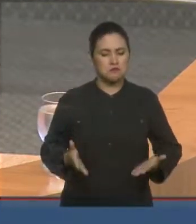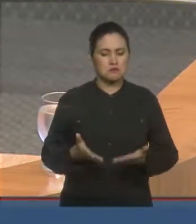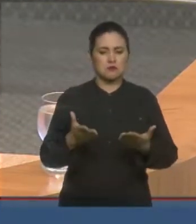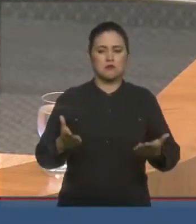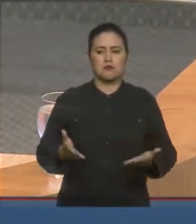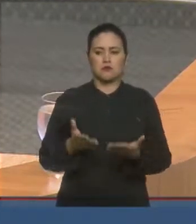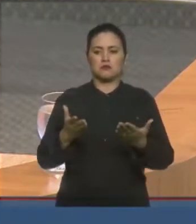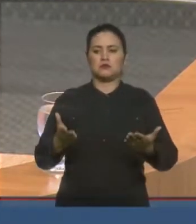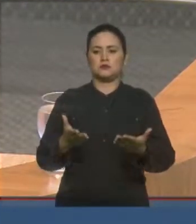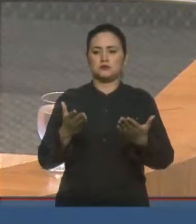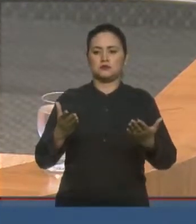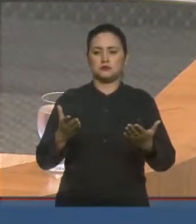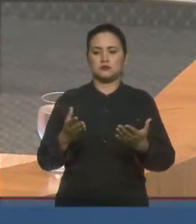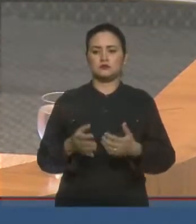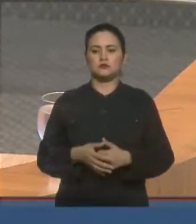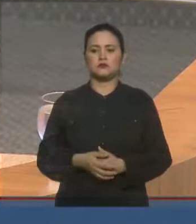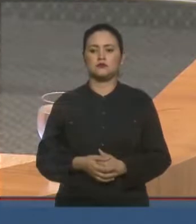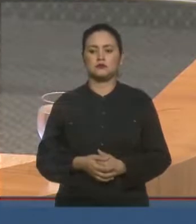estimular